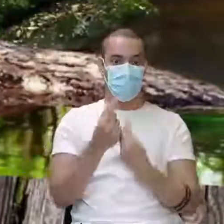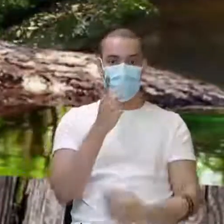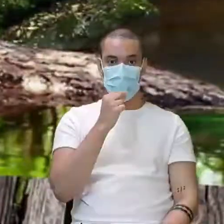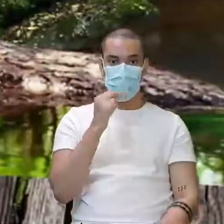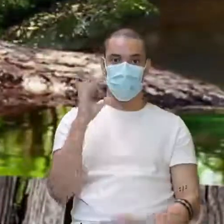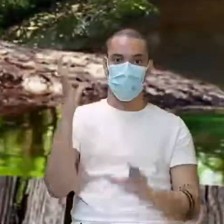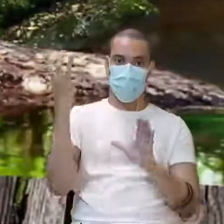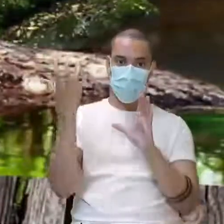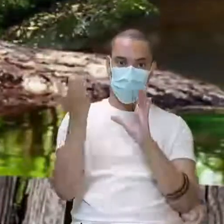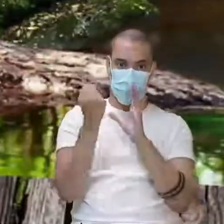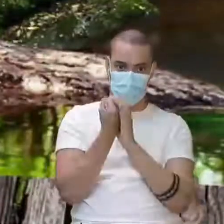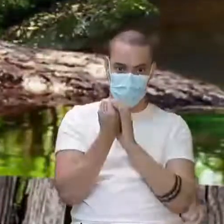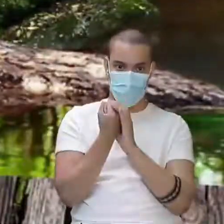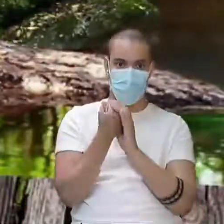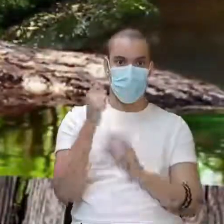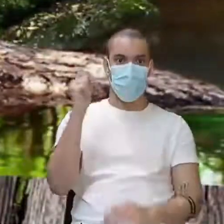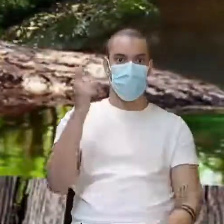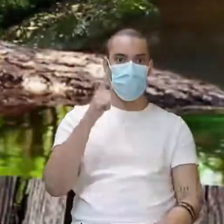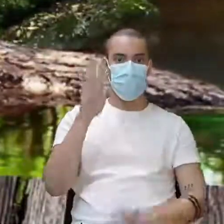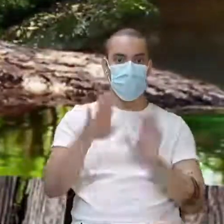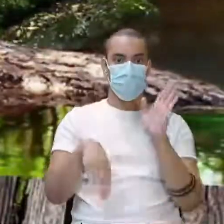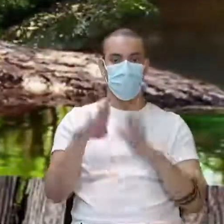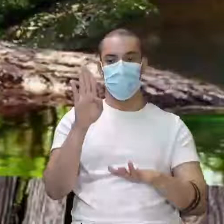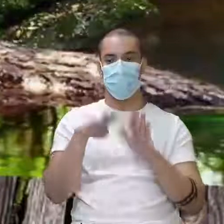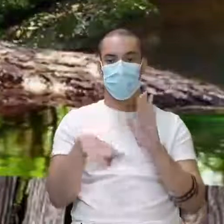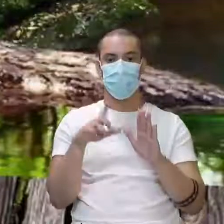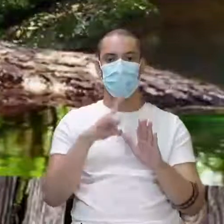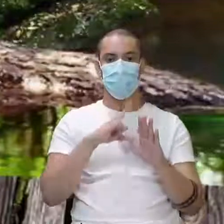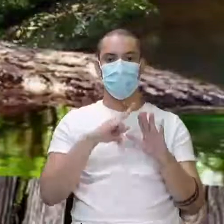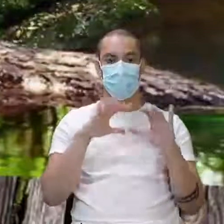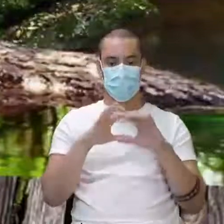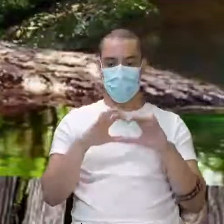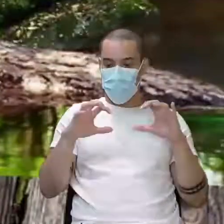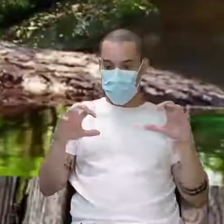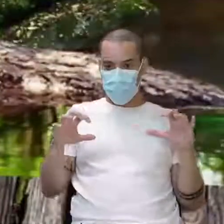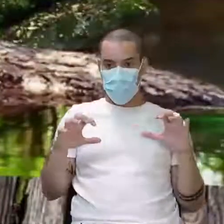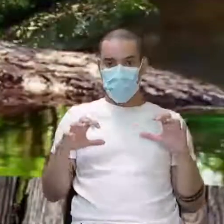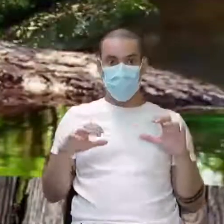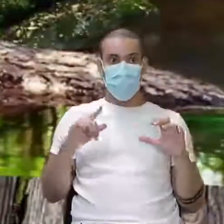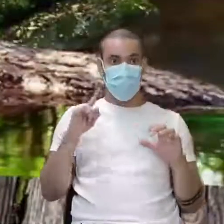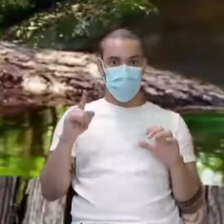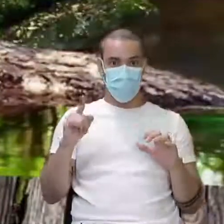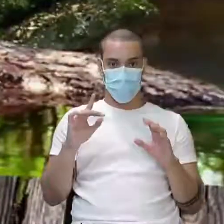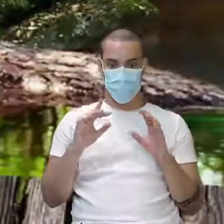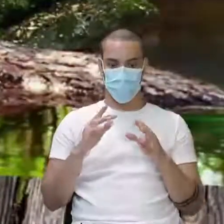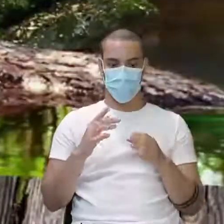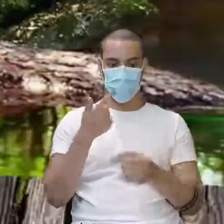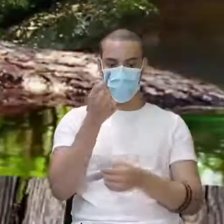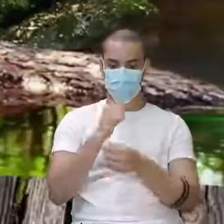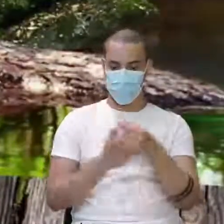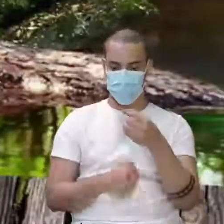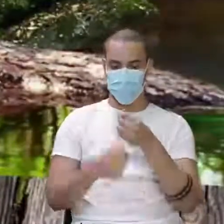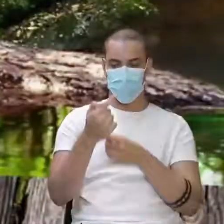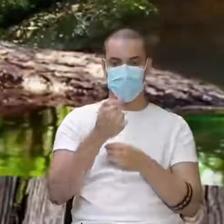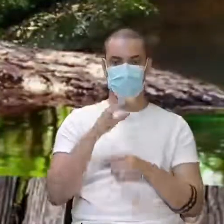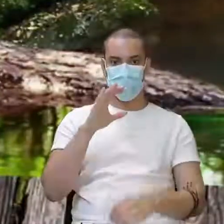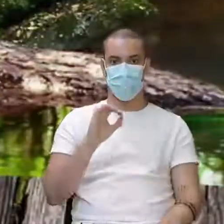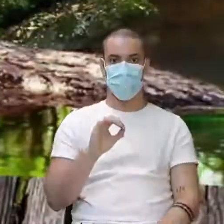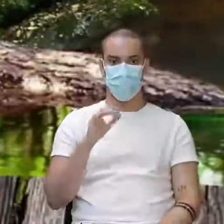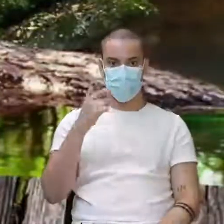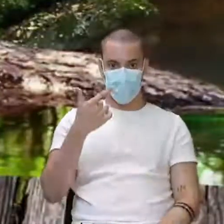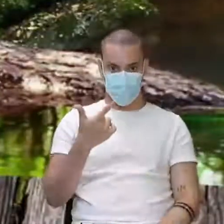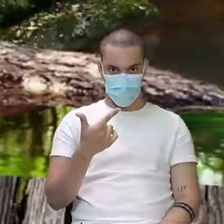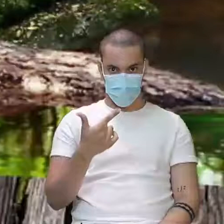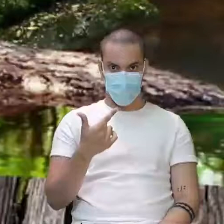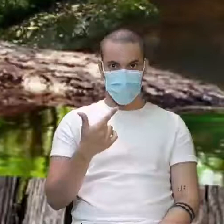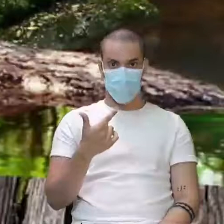elas recebem, né, incidência do sol e aí, às vezes elas vão se separar. Aí aquele átomozinho do oxigênio que estava ali, tem